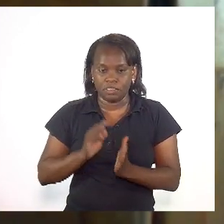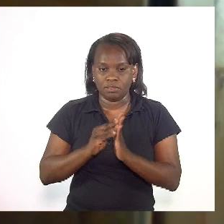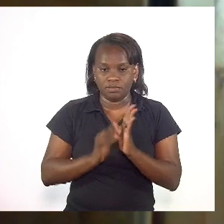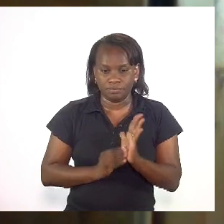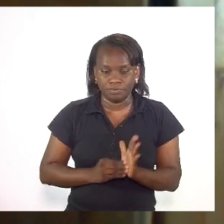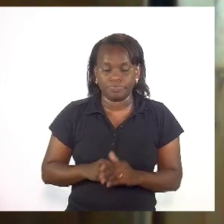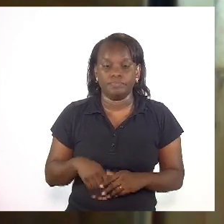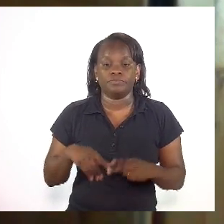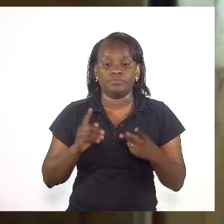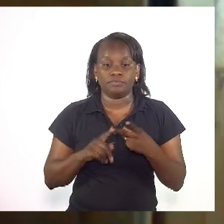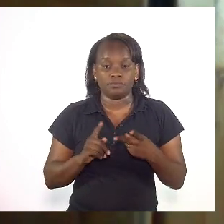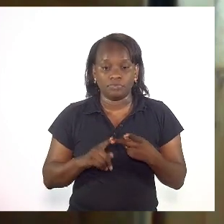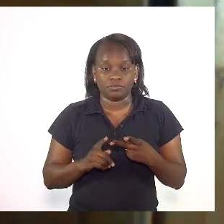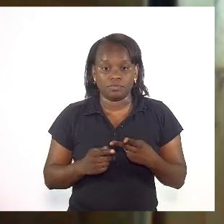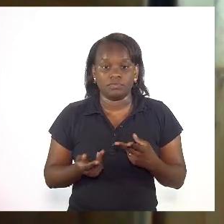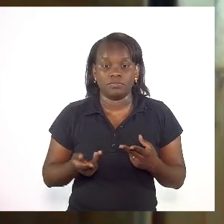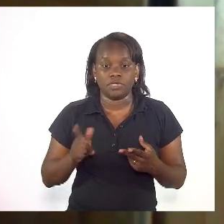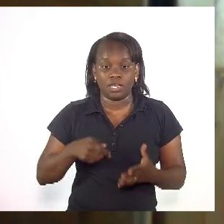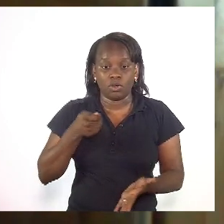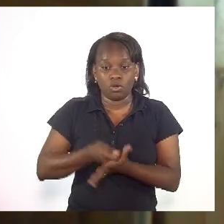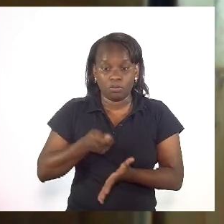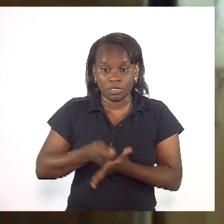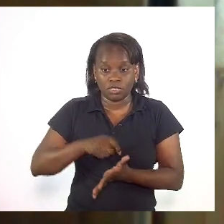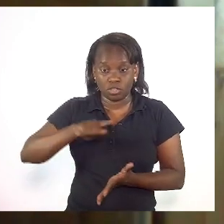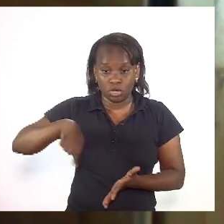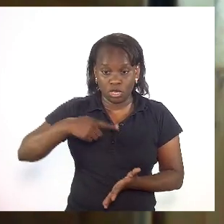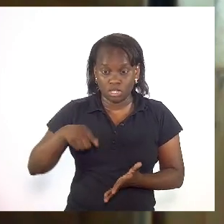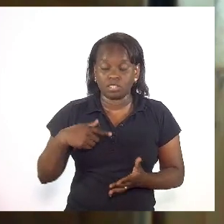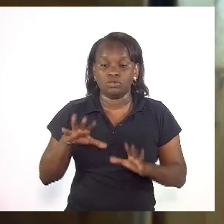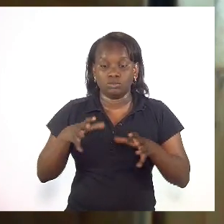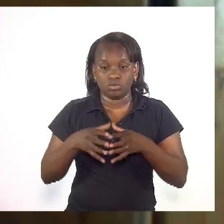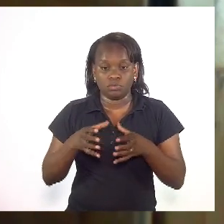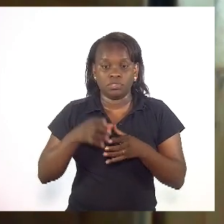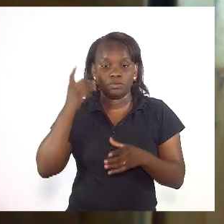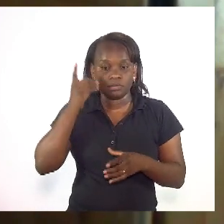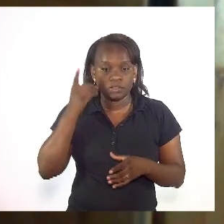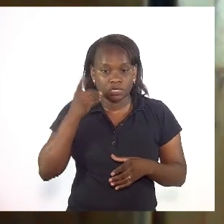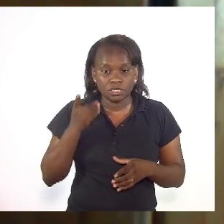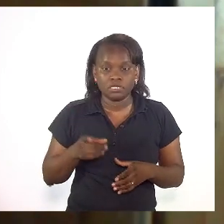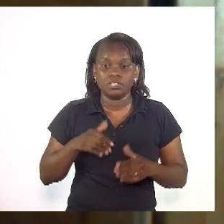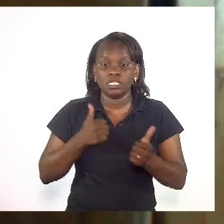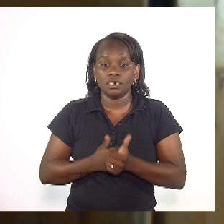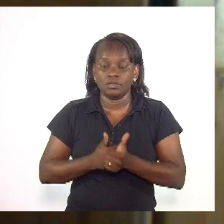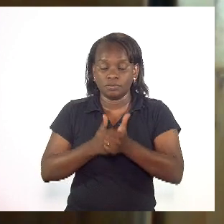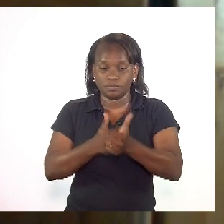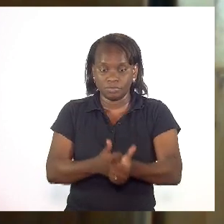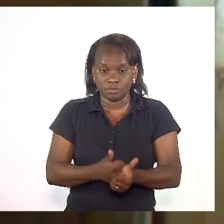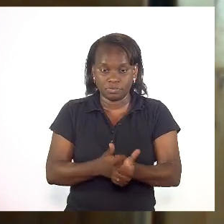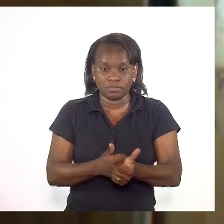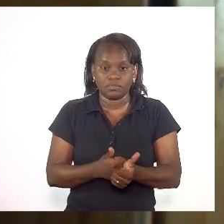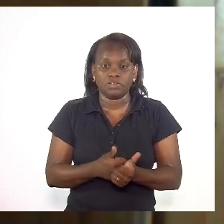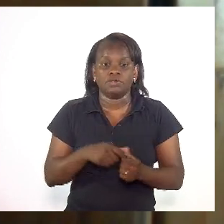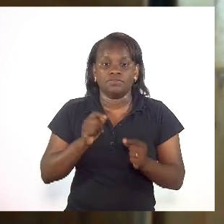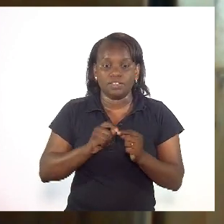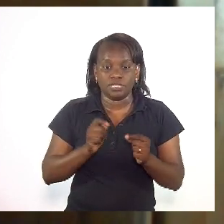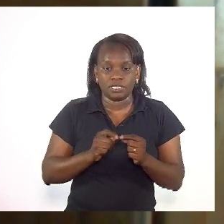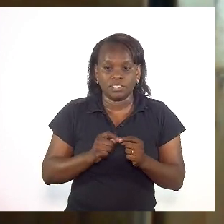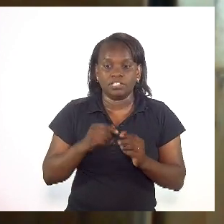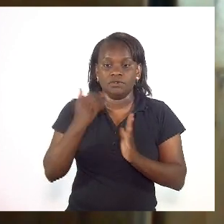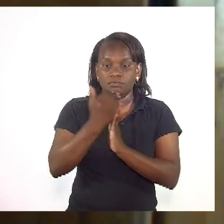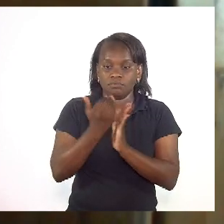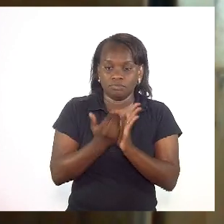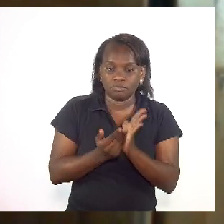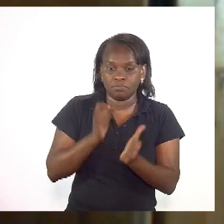Dois, através da obrigação nossa como parlamentar de acompanhar a realização de